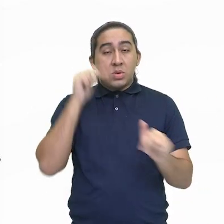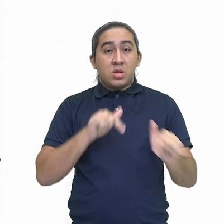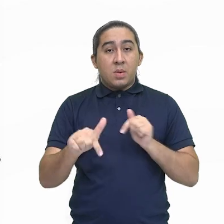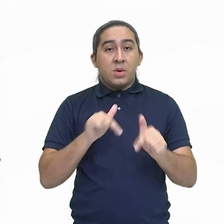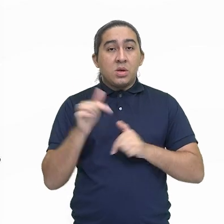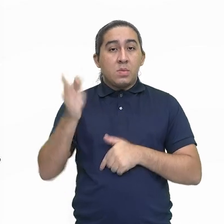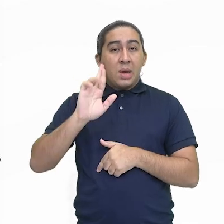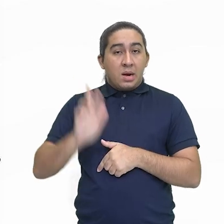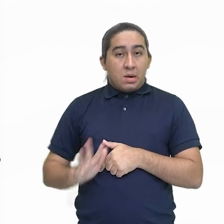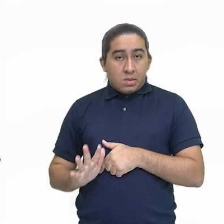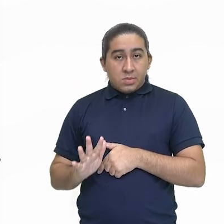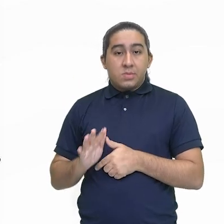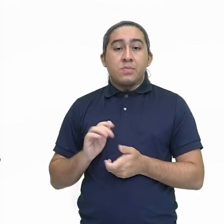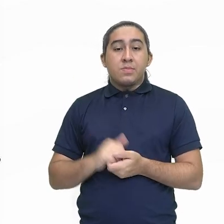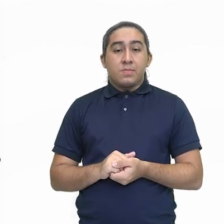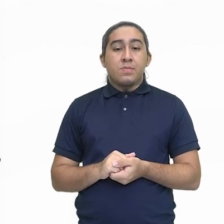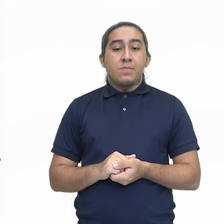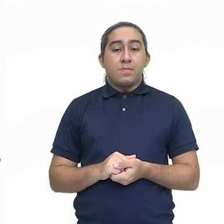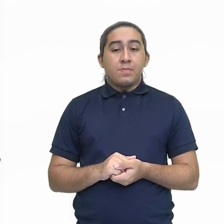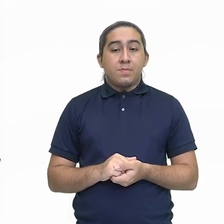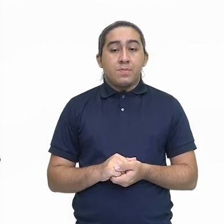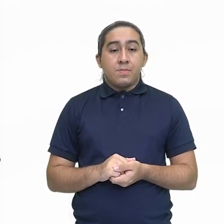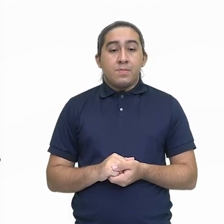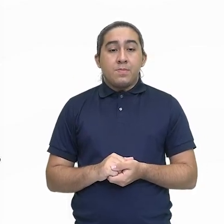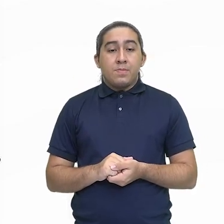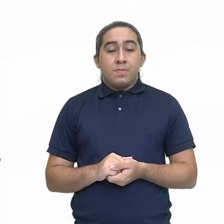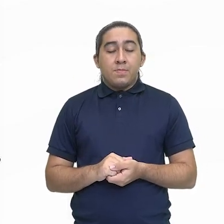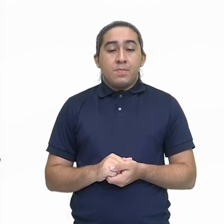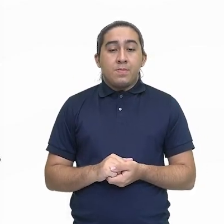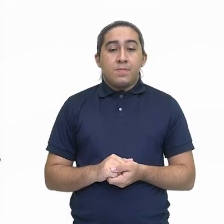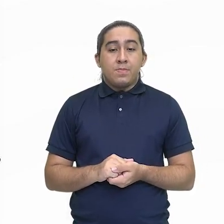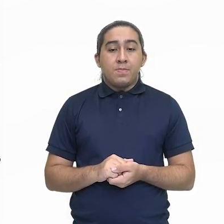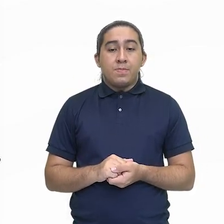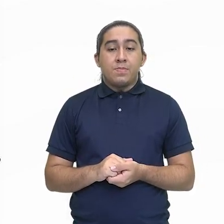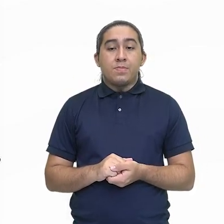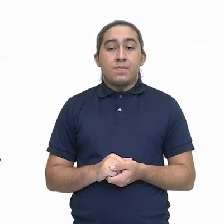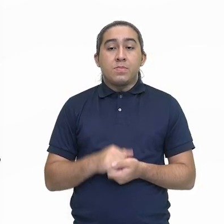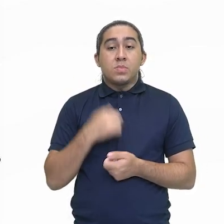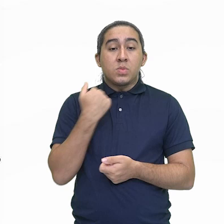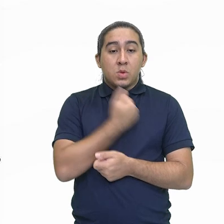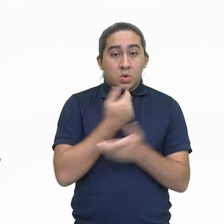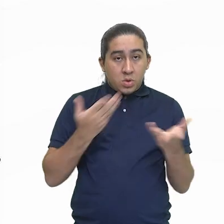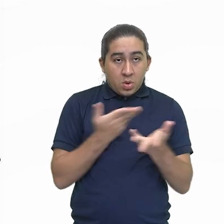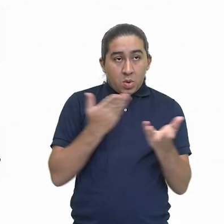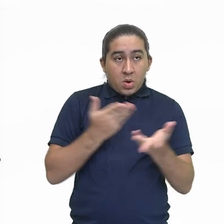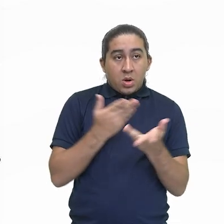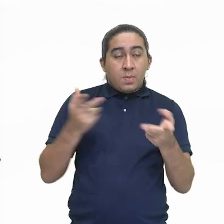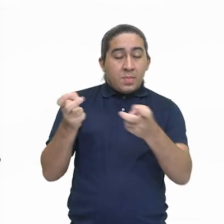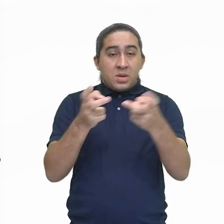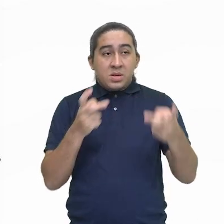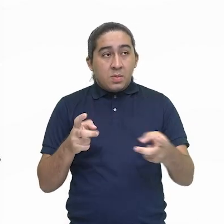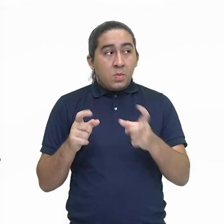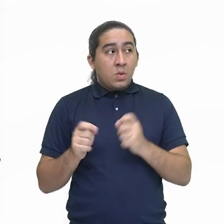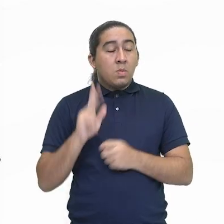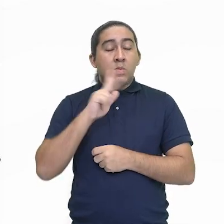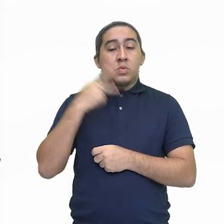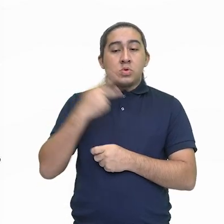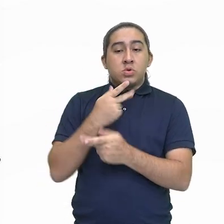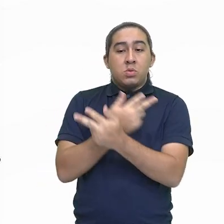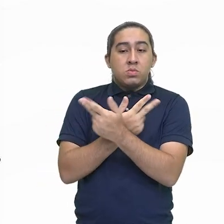né? E aí a gente já observa recentemente as políticas em muitos